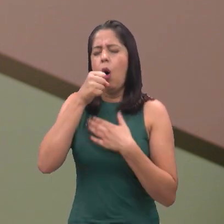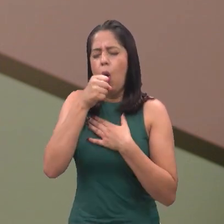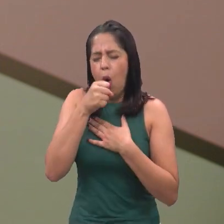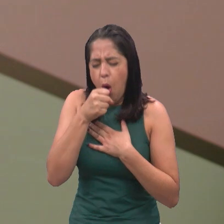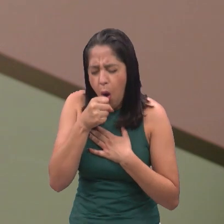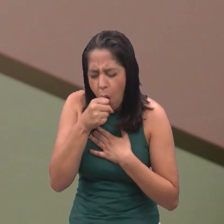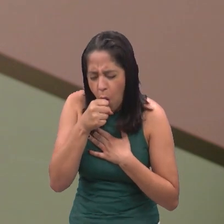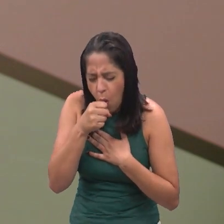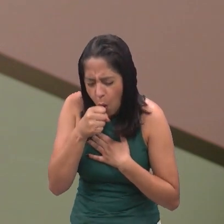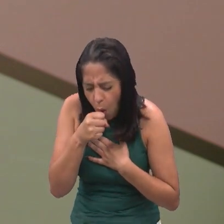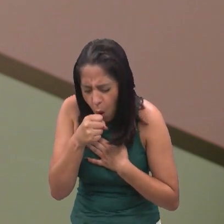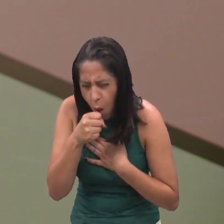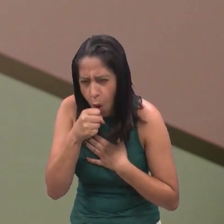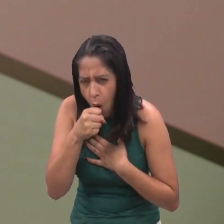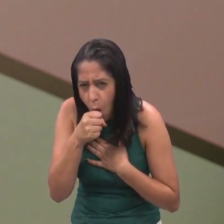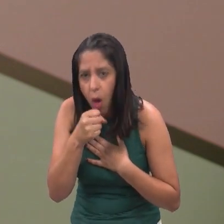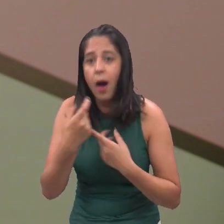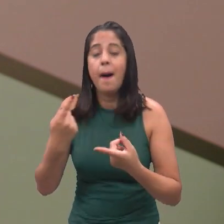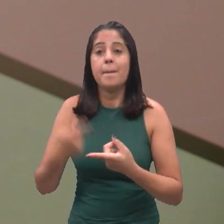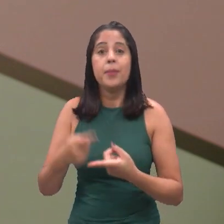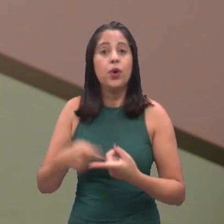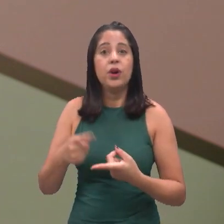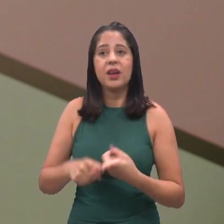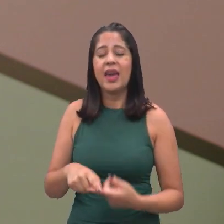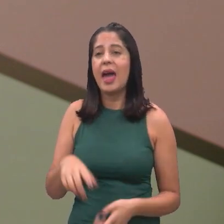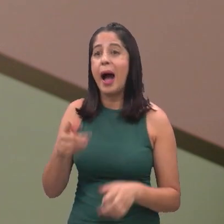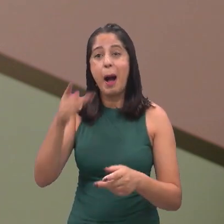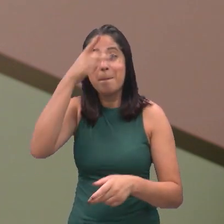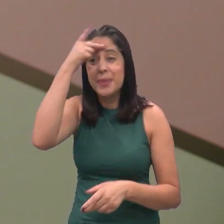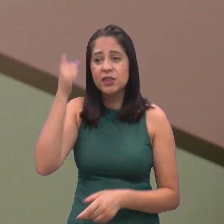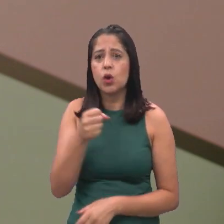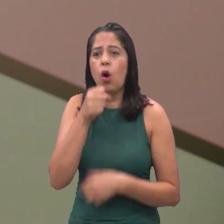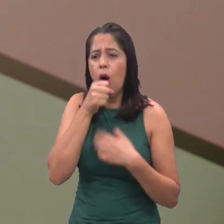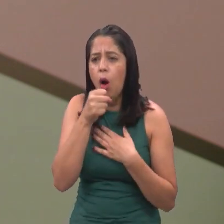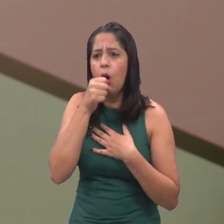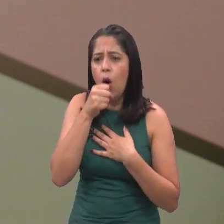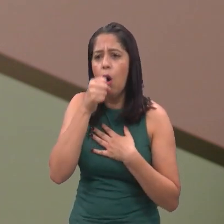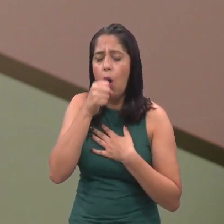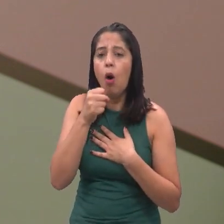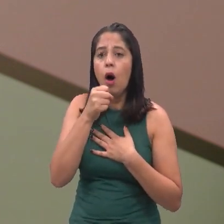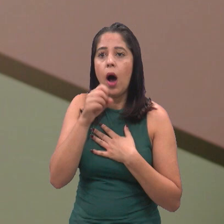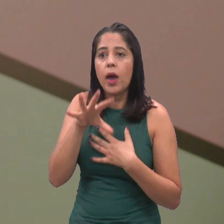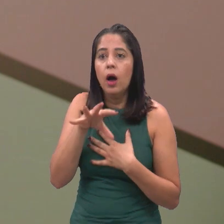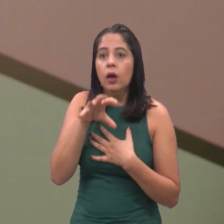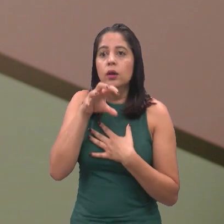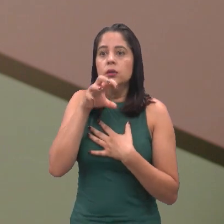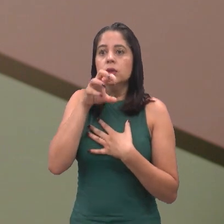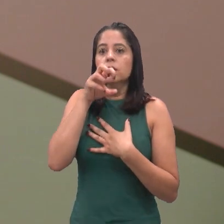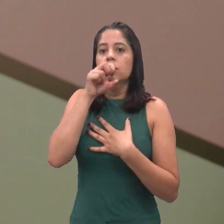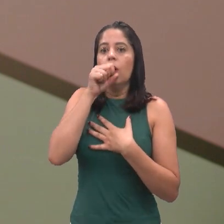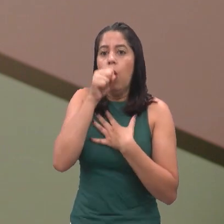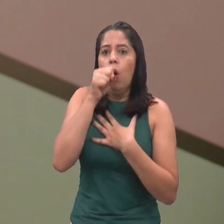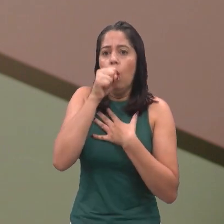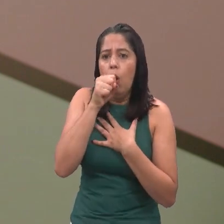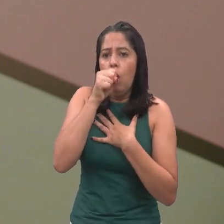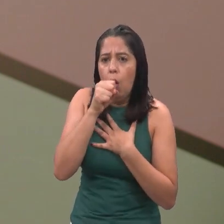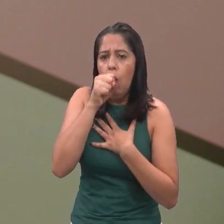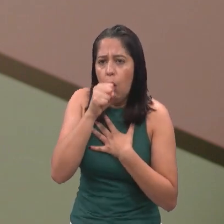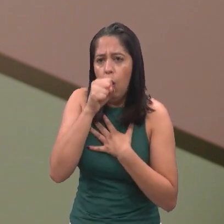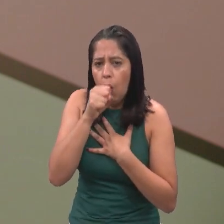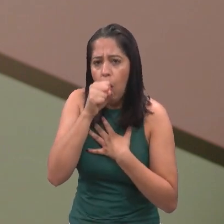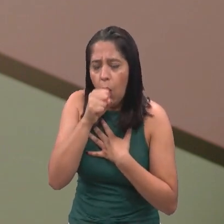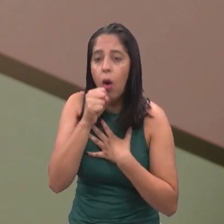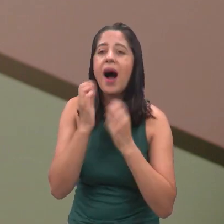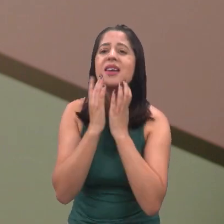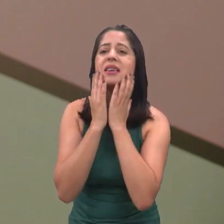quê? É uma tosse incessante, que a pessoa chega a ficar roxa, sem ar, de tanto que tosse. Ela pode vir acompanhada com